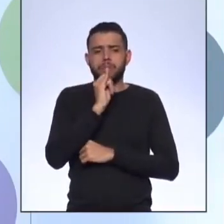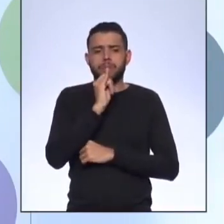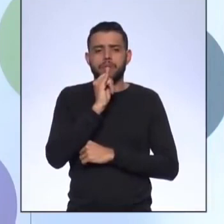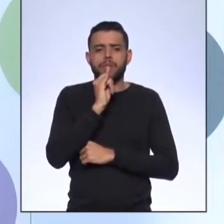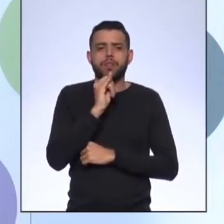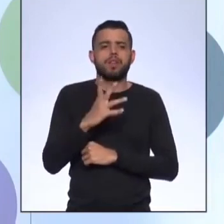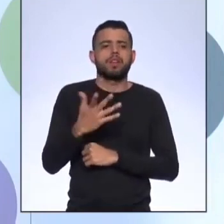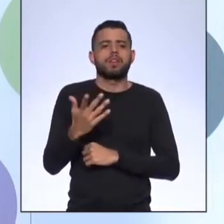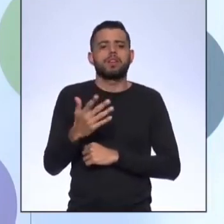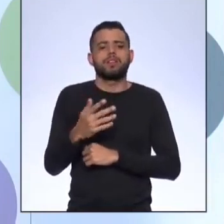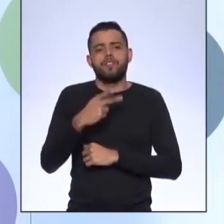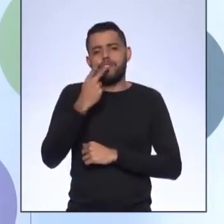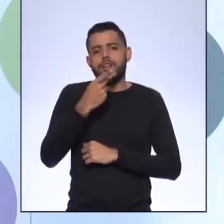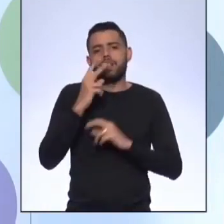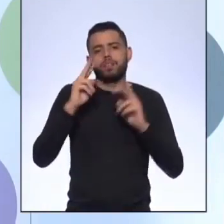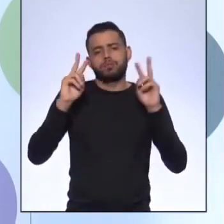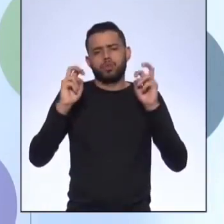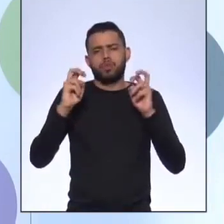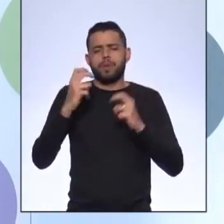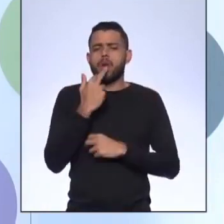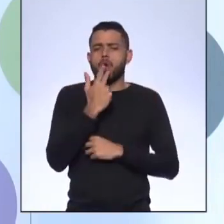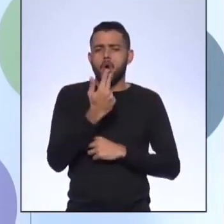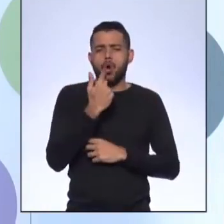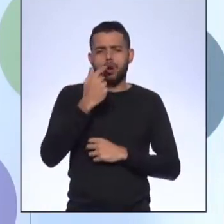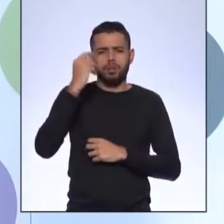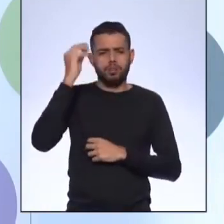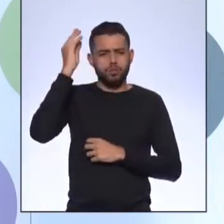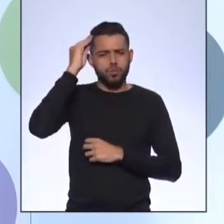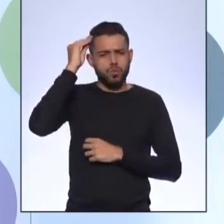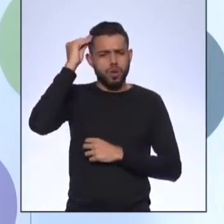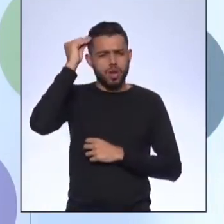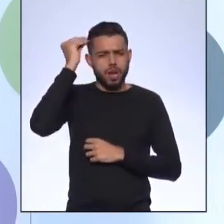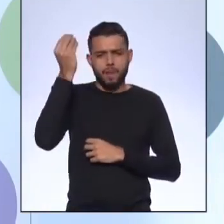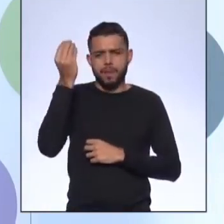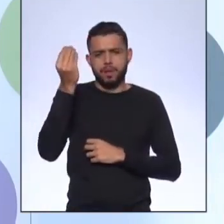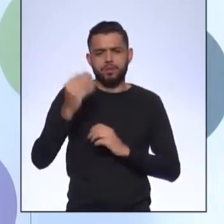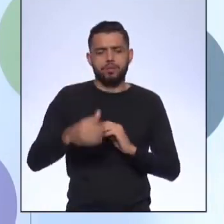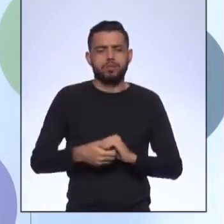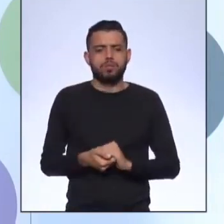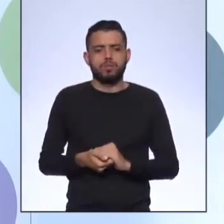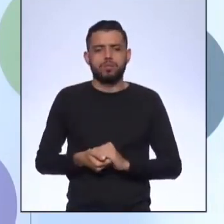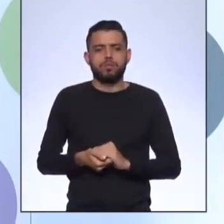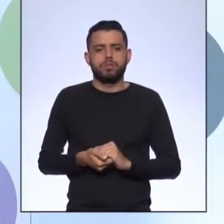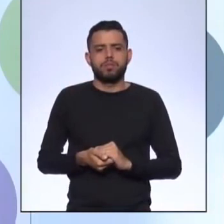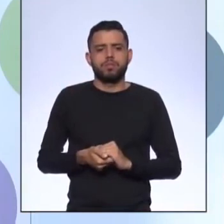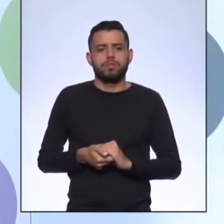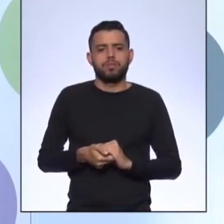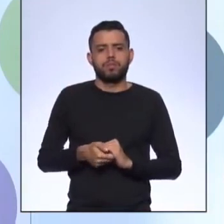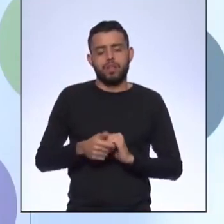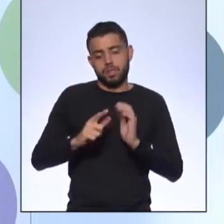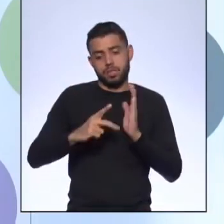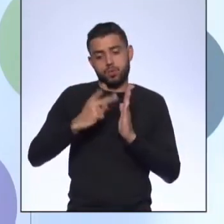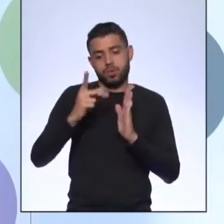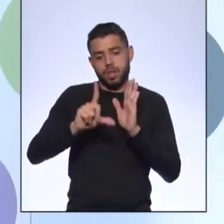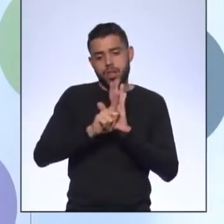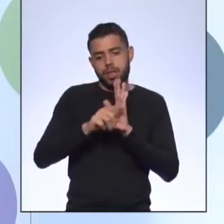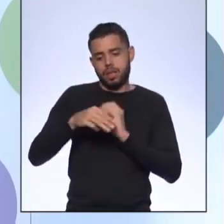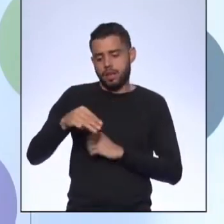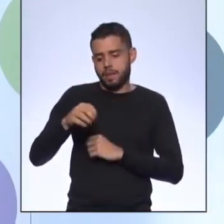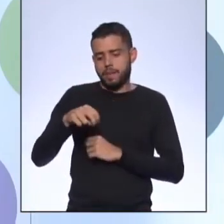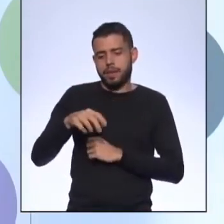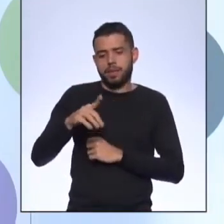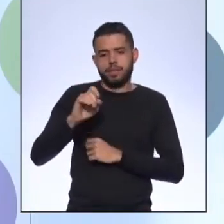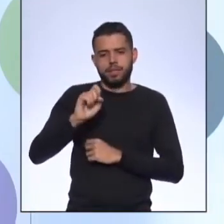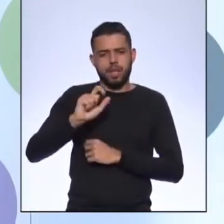que vai falar sobre a cor do seu cabelo. Tá? Então, isso que diz essa segunda lei de Mendel. Então, a primeira está ligada